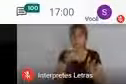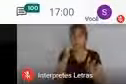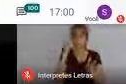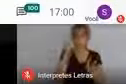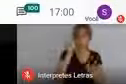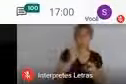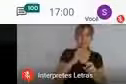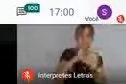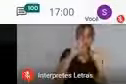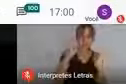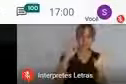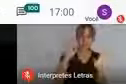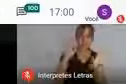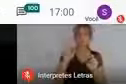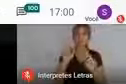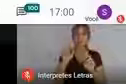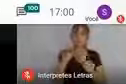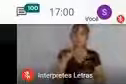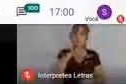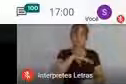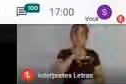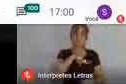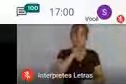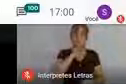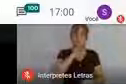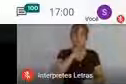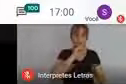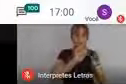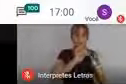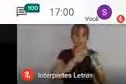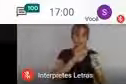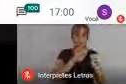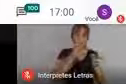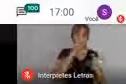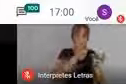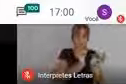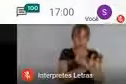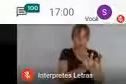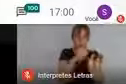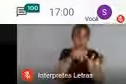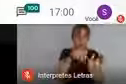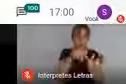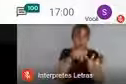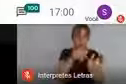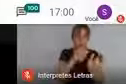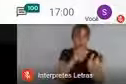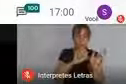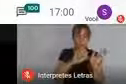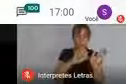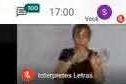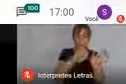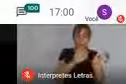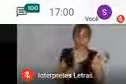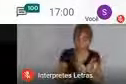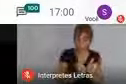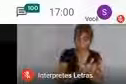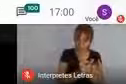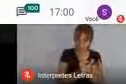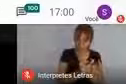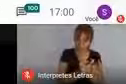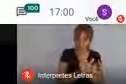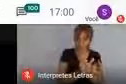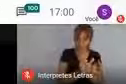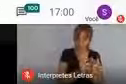né, esse português falado pelos quilombolas amazônicos. Então, essa questão,